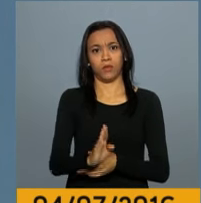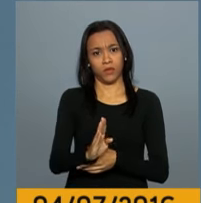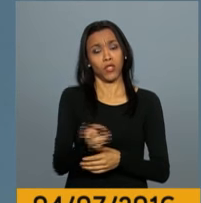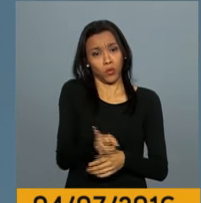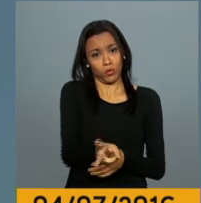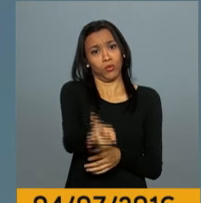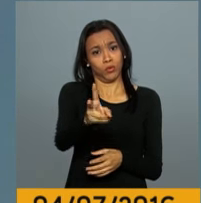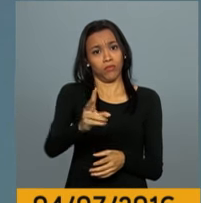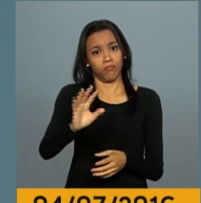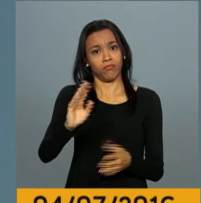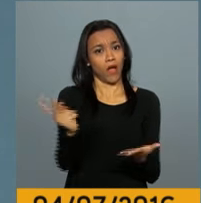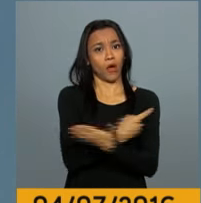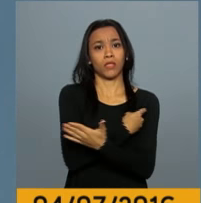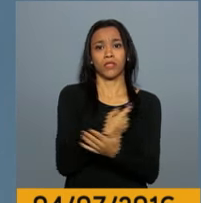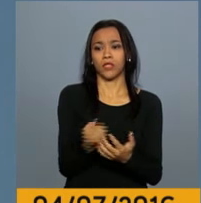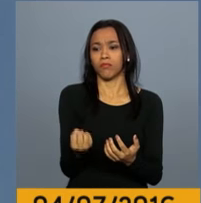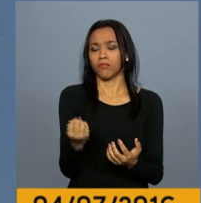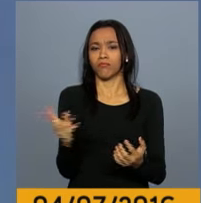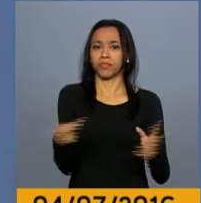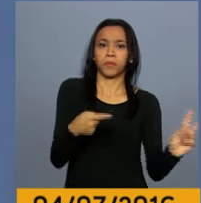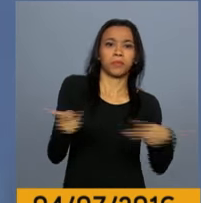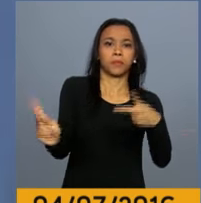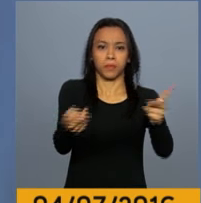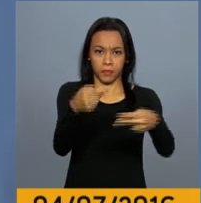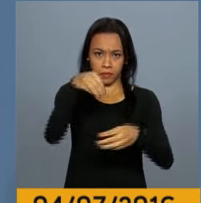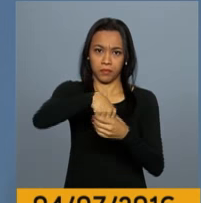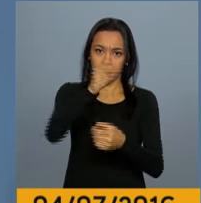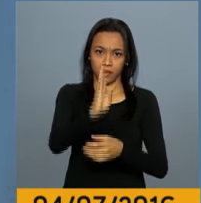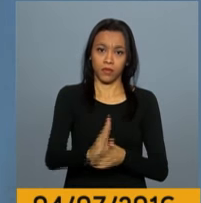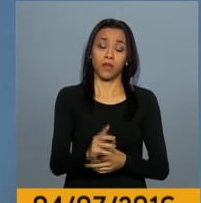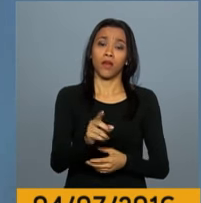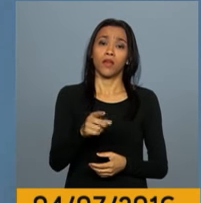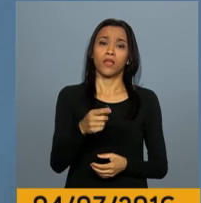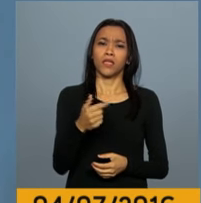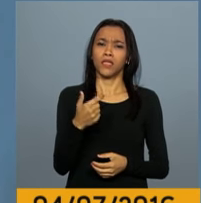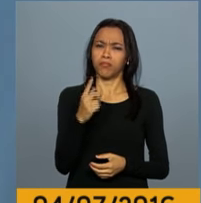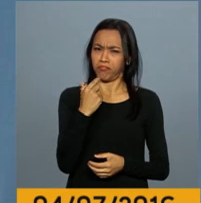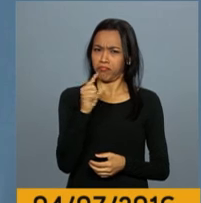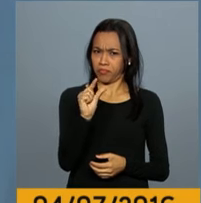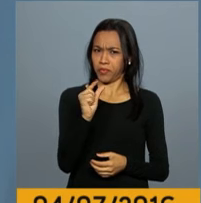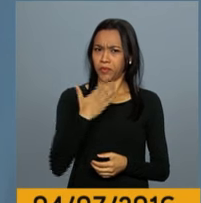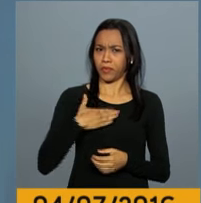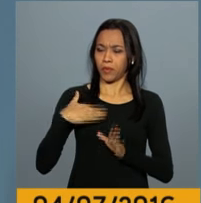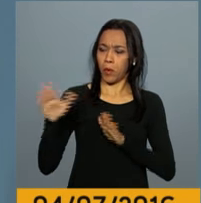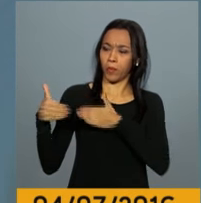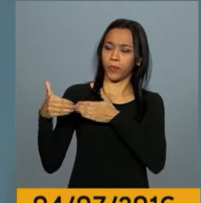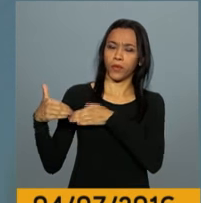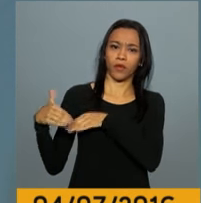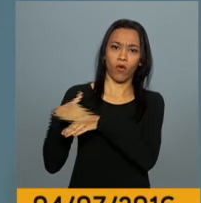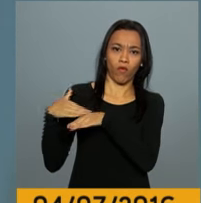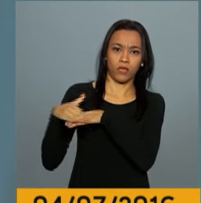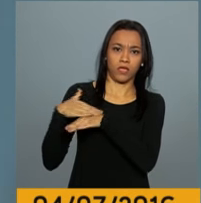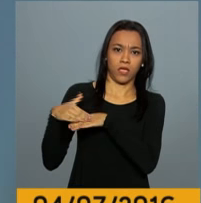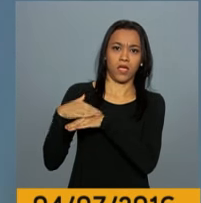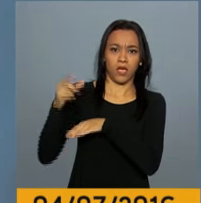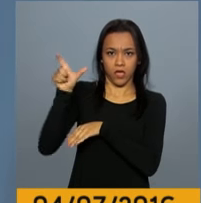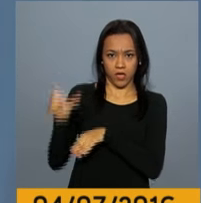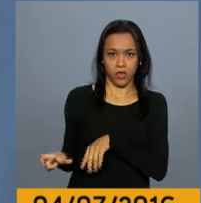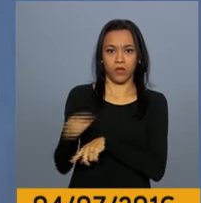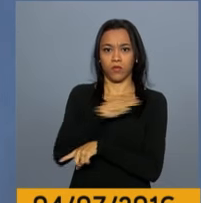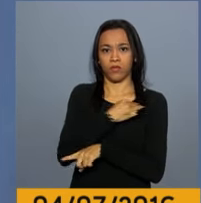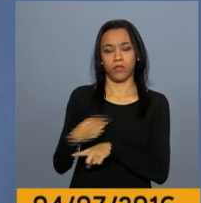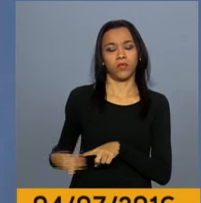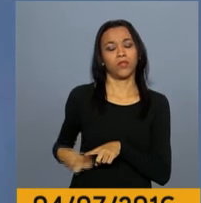apesar disso, falava agora com o ministro Blairo Maggi, que num